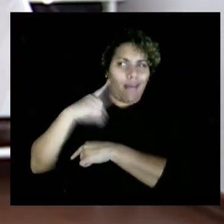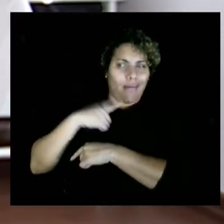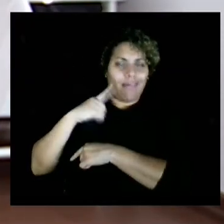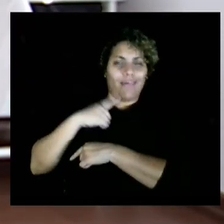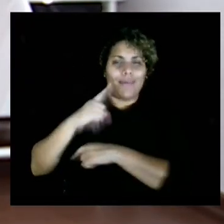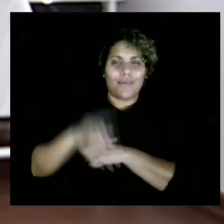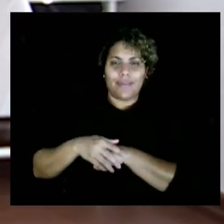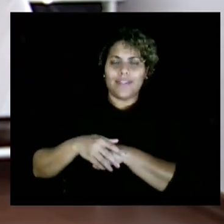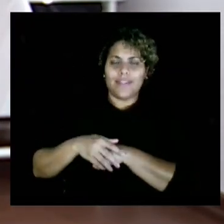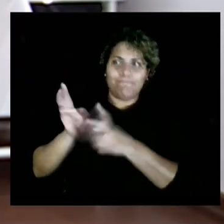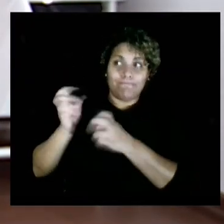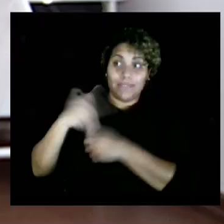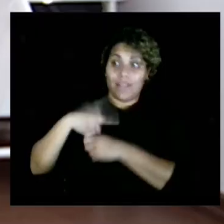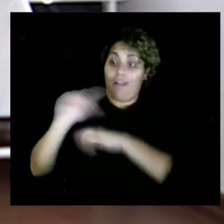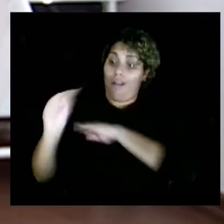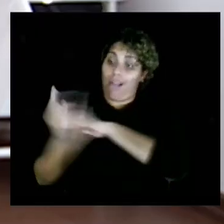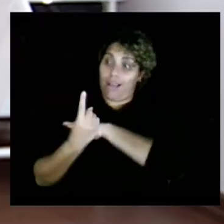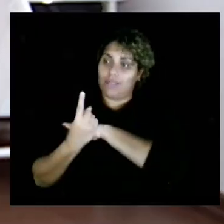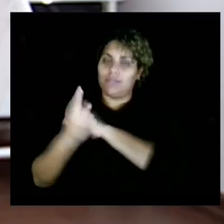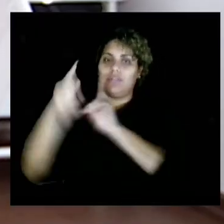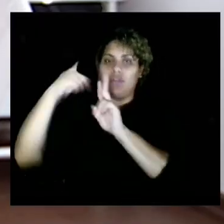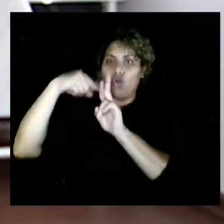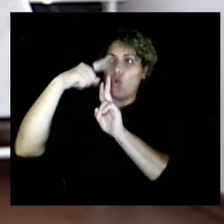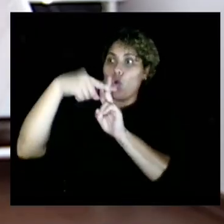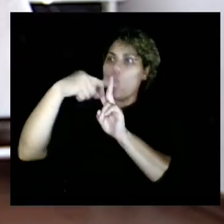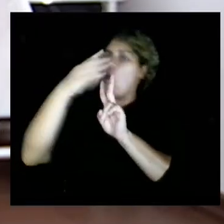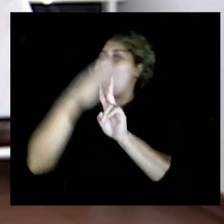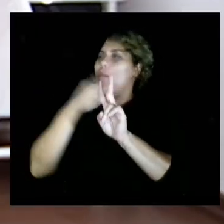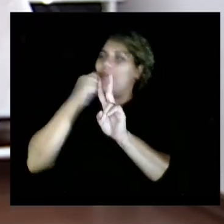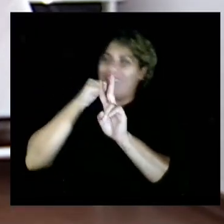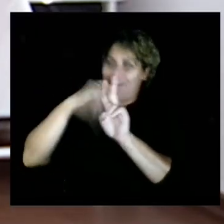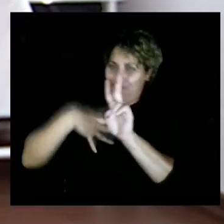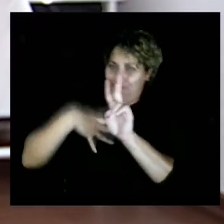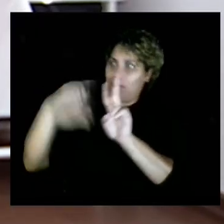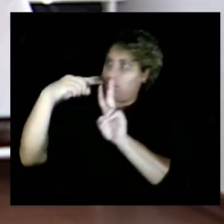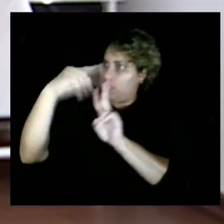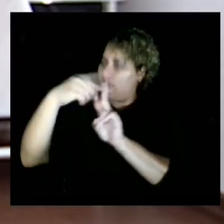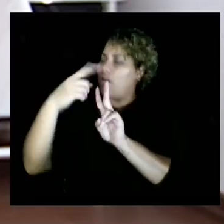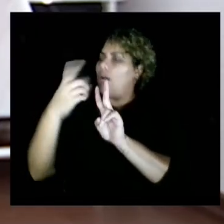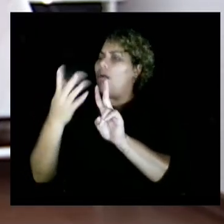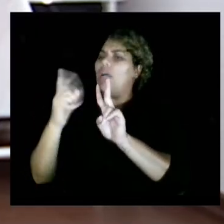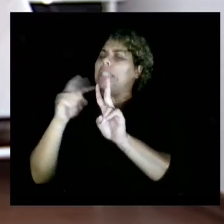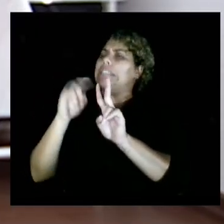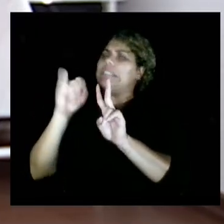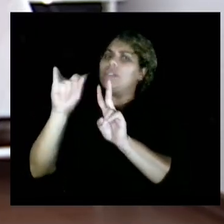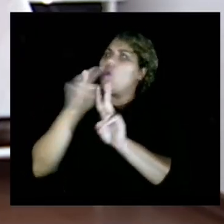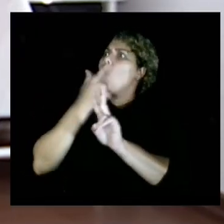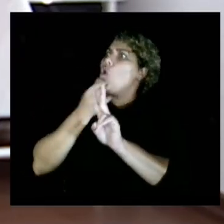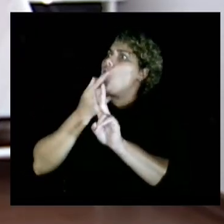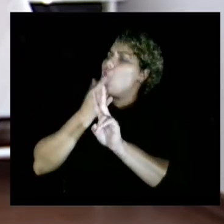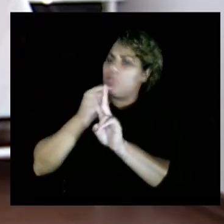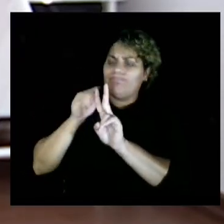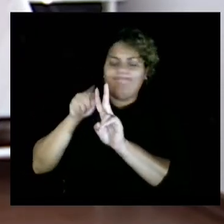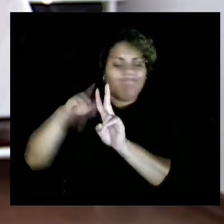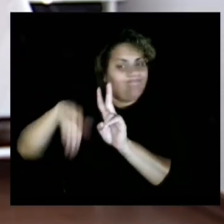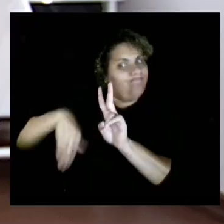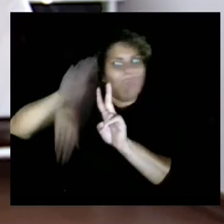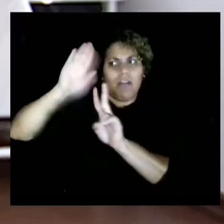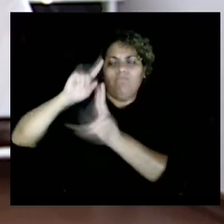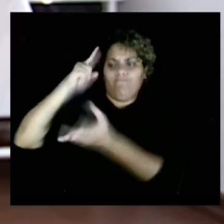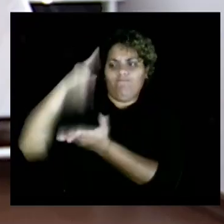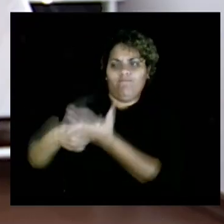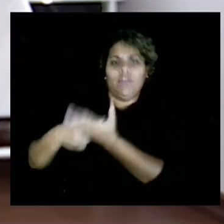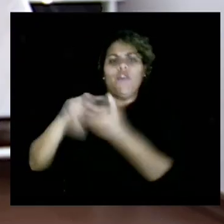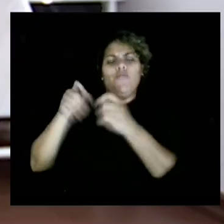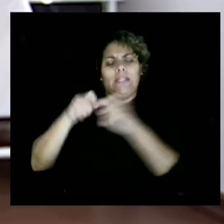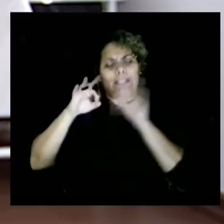que têm casal, mas os meninos, quando eles se comprometem, eles vêm mesmo, fazem direitinho. E eu